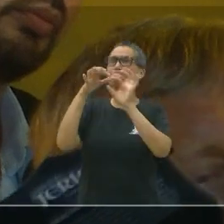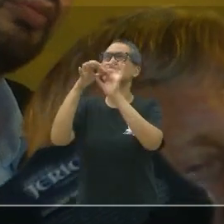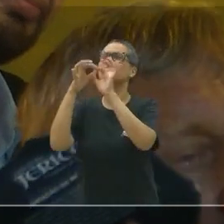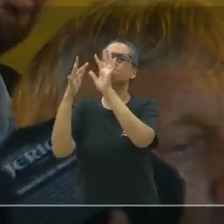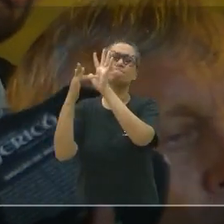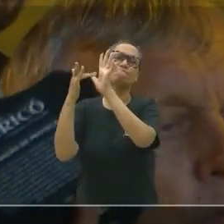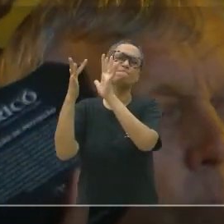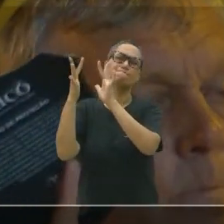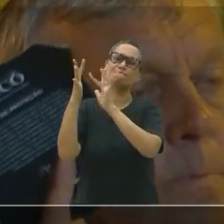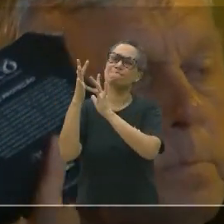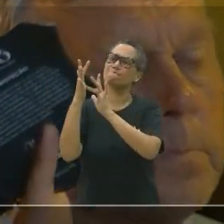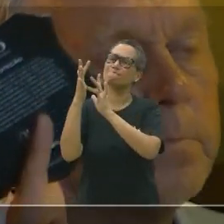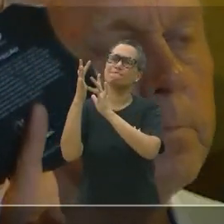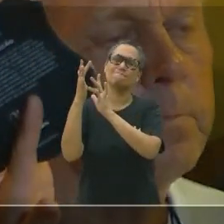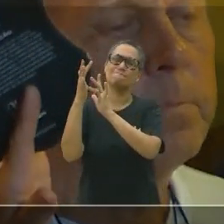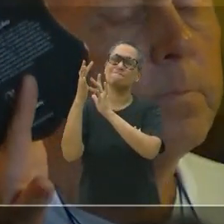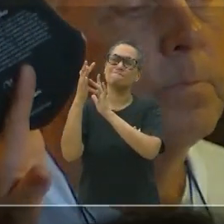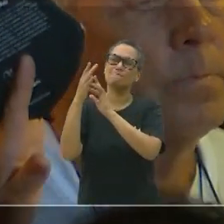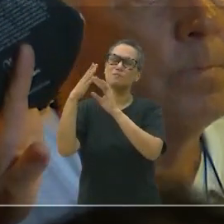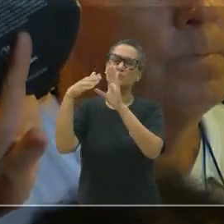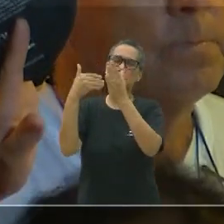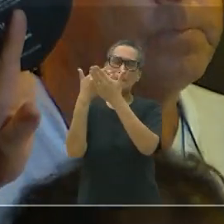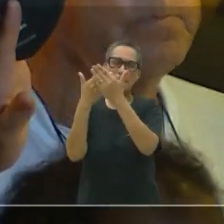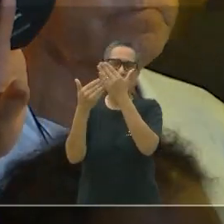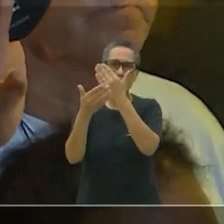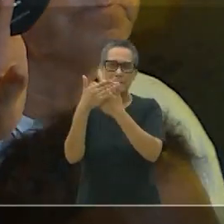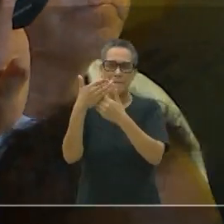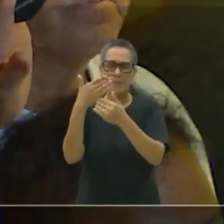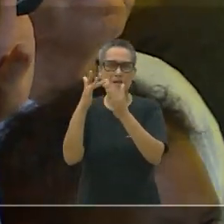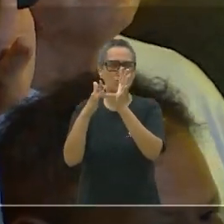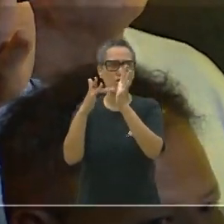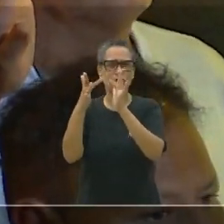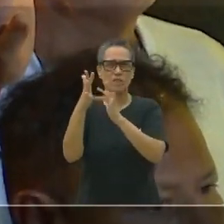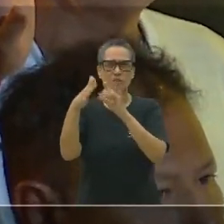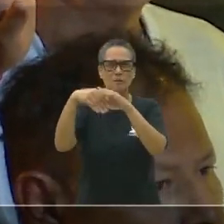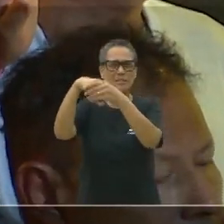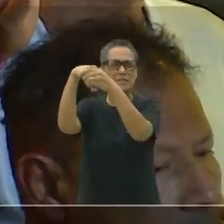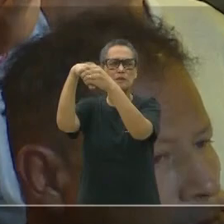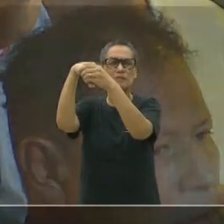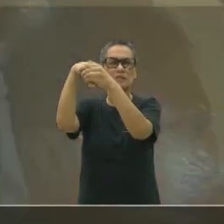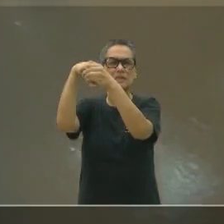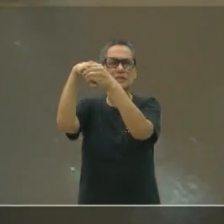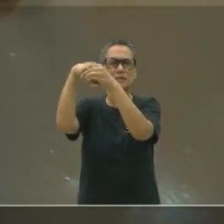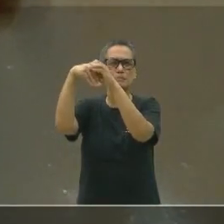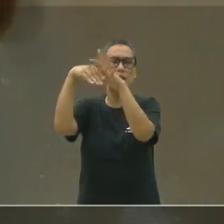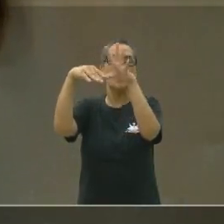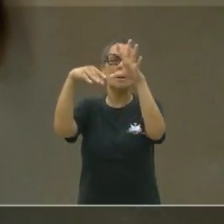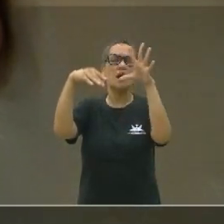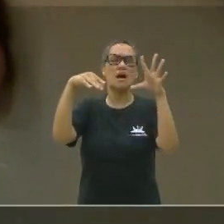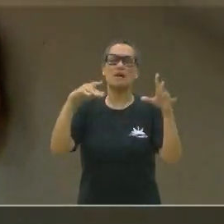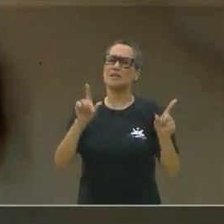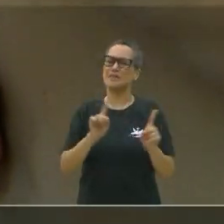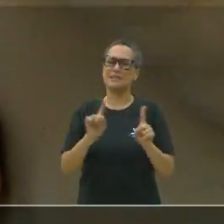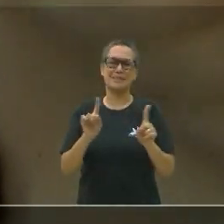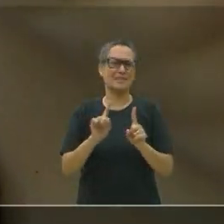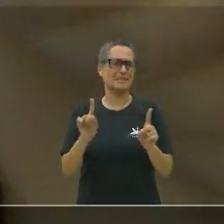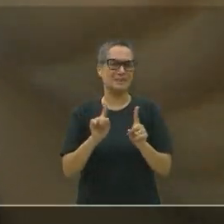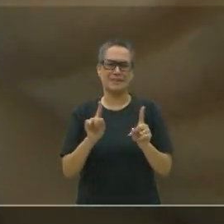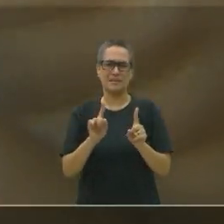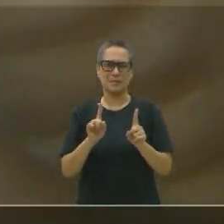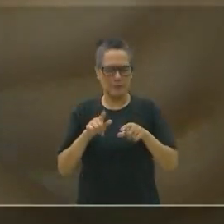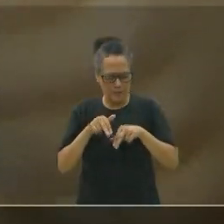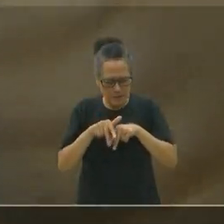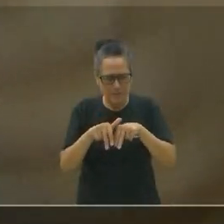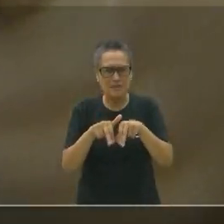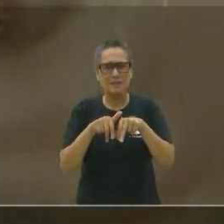Não solte das mãos de Jesus, caminhe com Jesus e você será conduzido